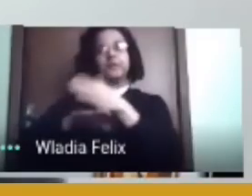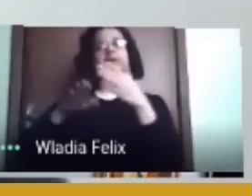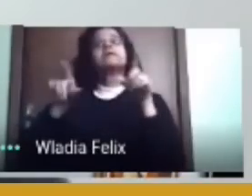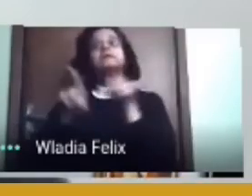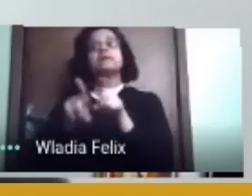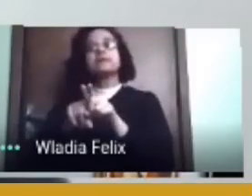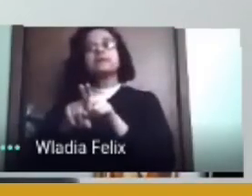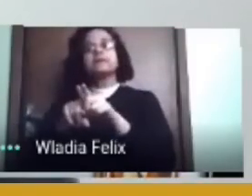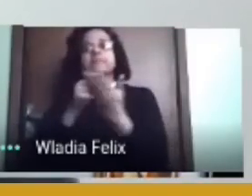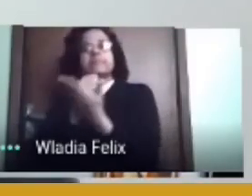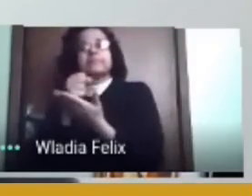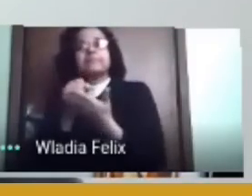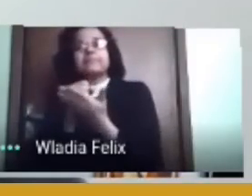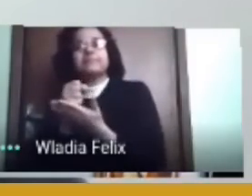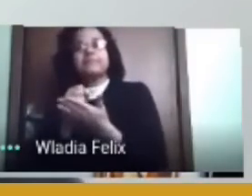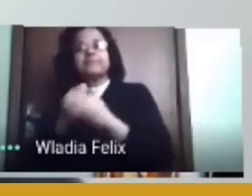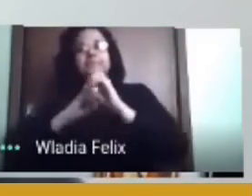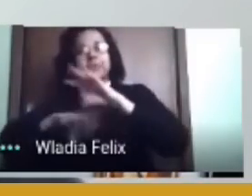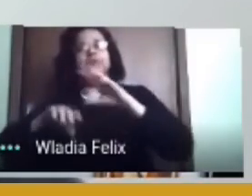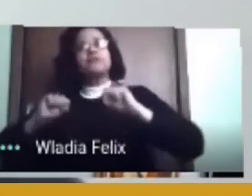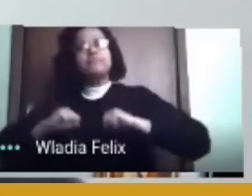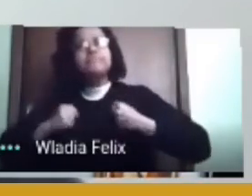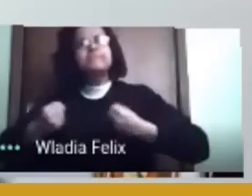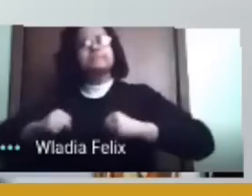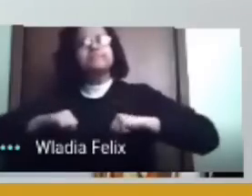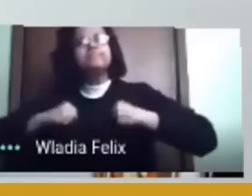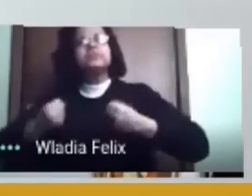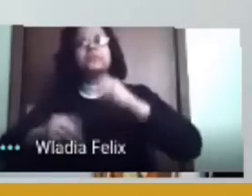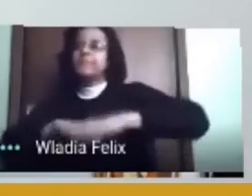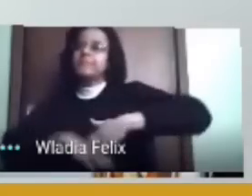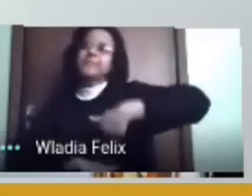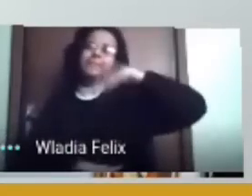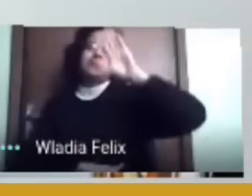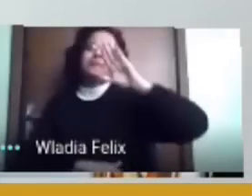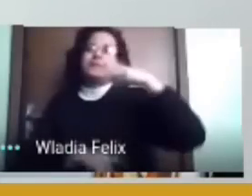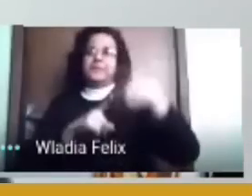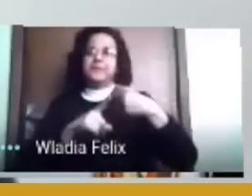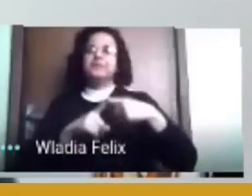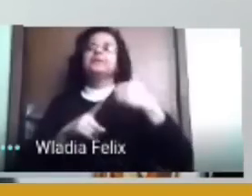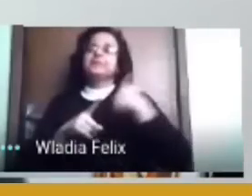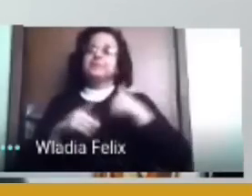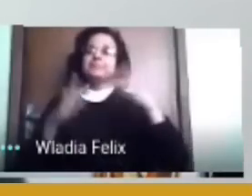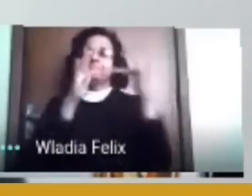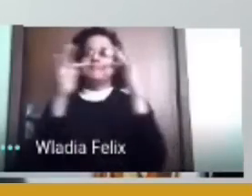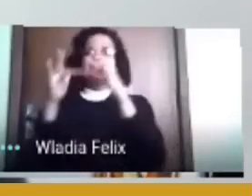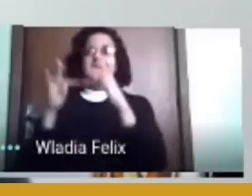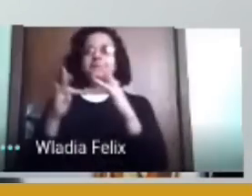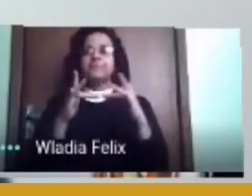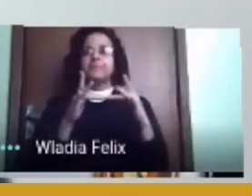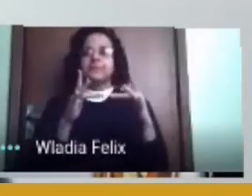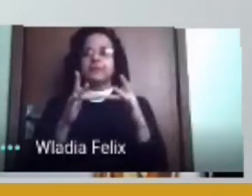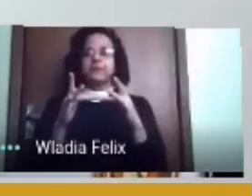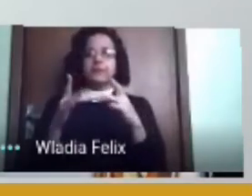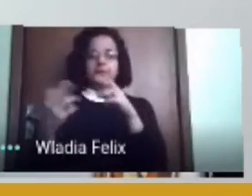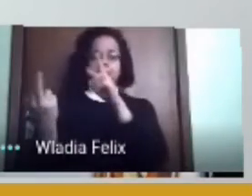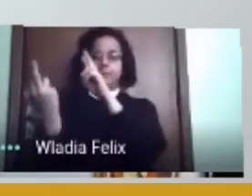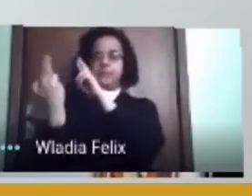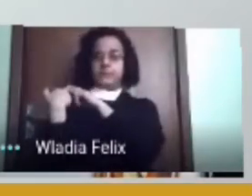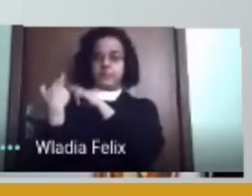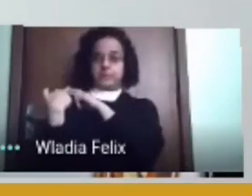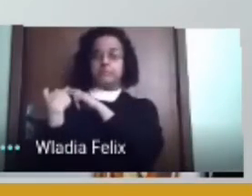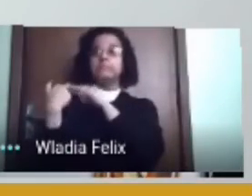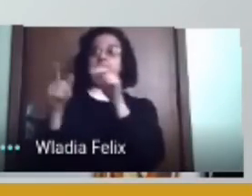luta. Ao passo que eu tive contato com responsáveis abusadores e crianças